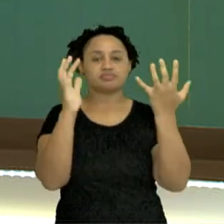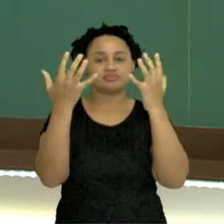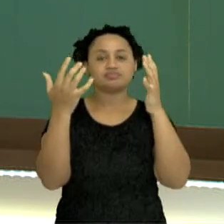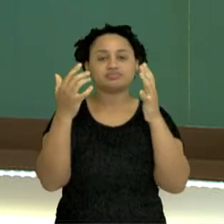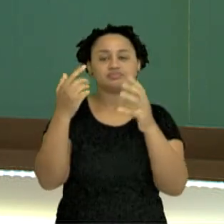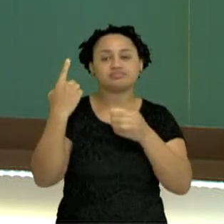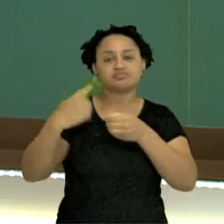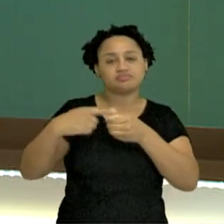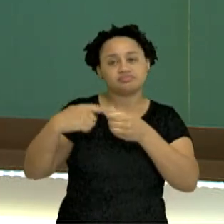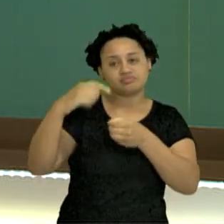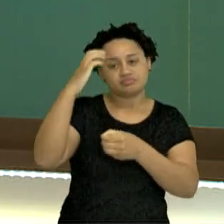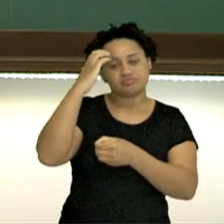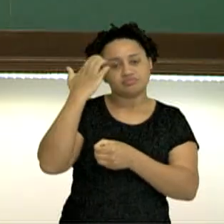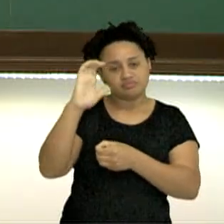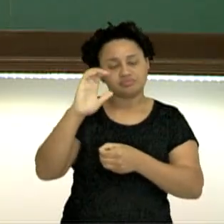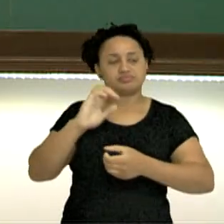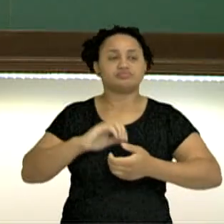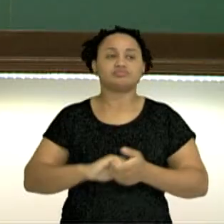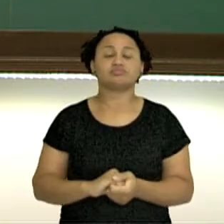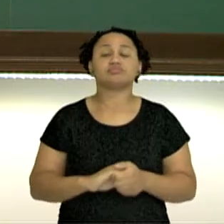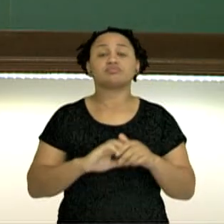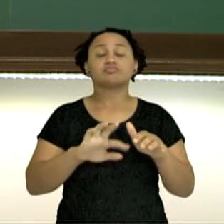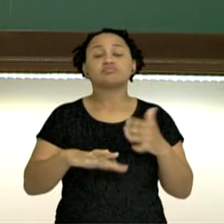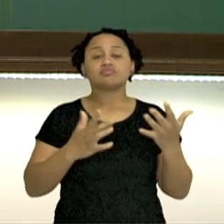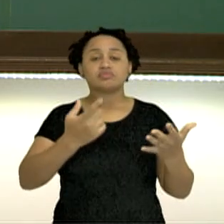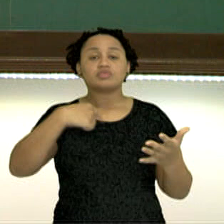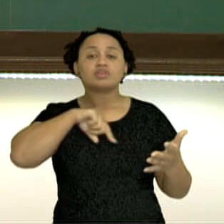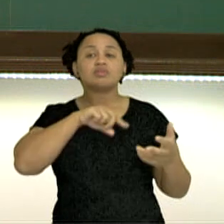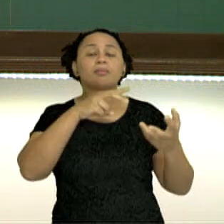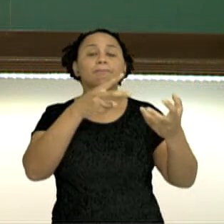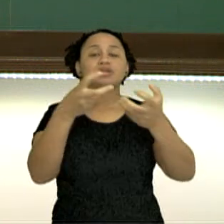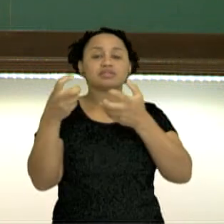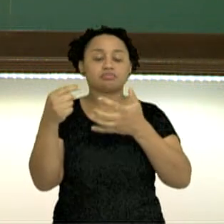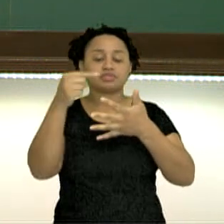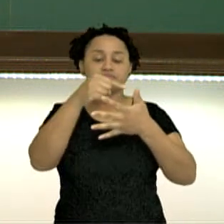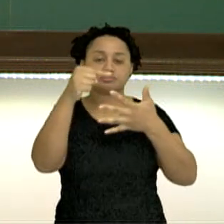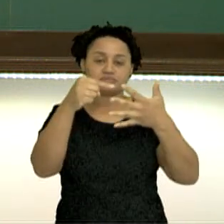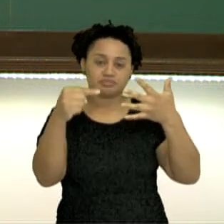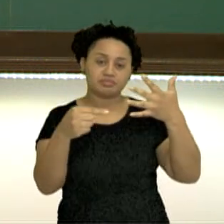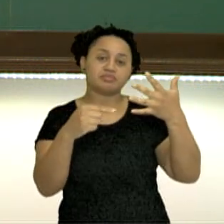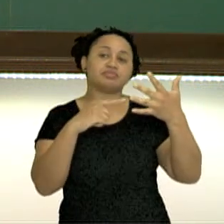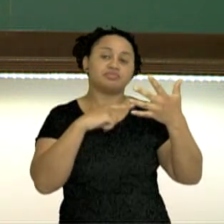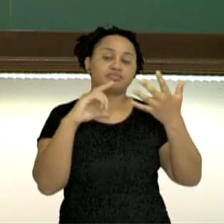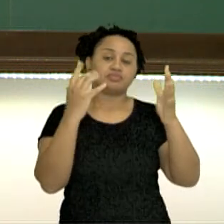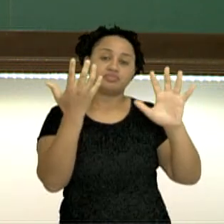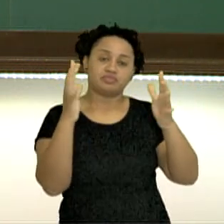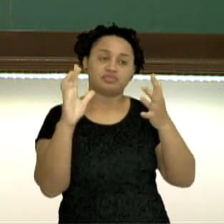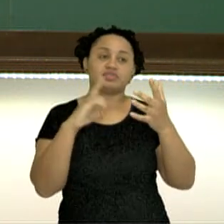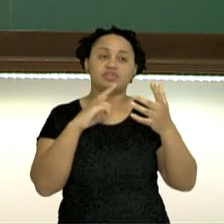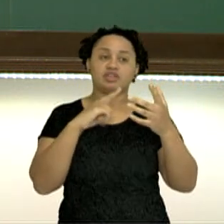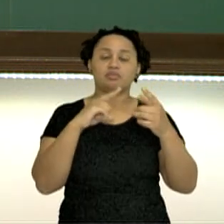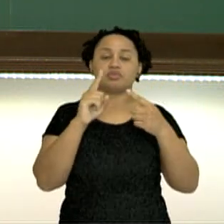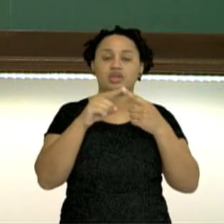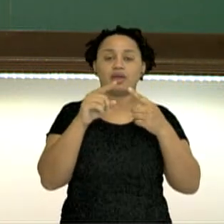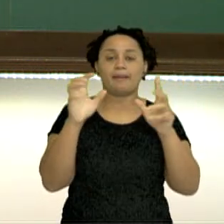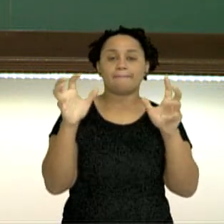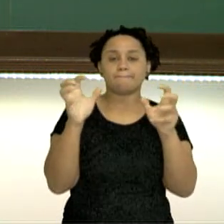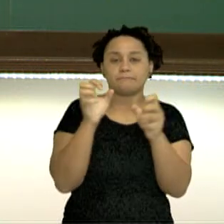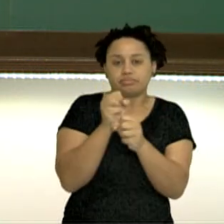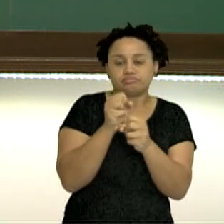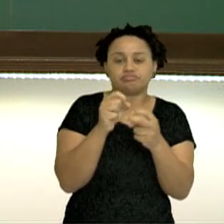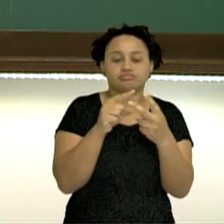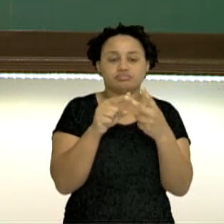Curitiba. E aí a gente também vai perceber que dentre os elementos que compõem o clima nós temos pressão, umidade